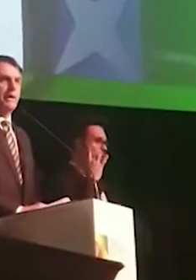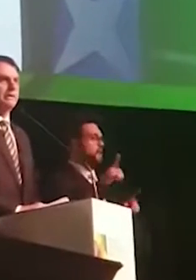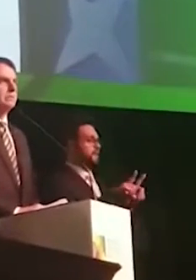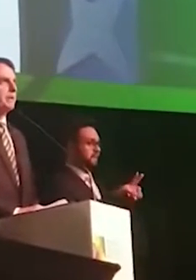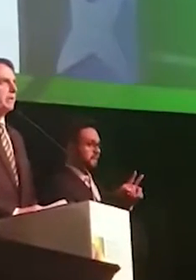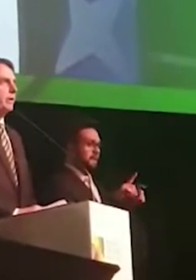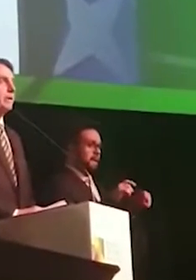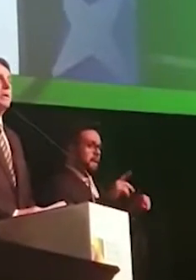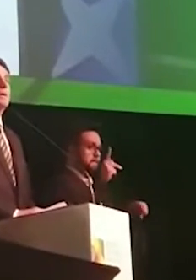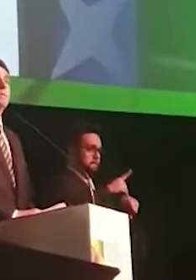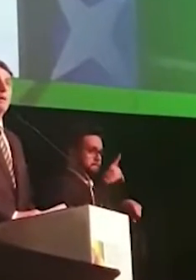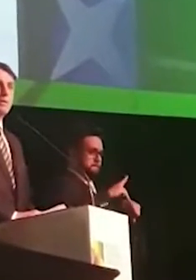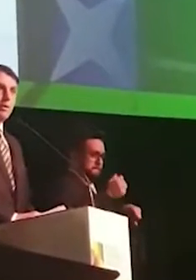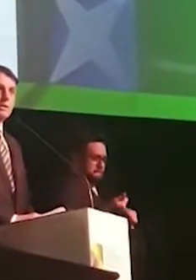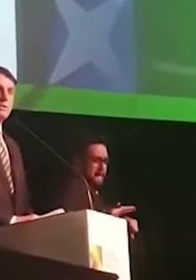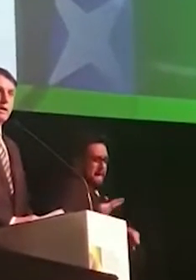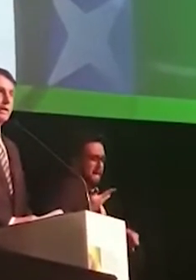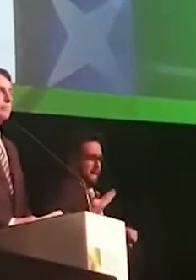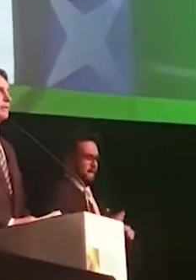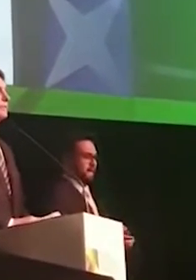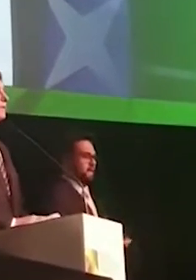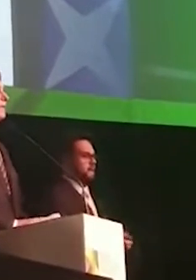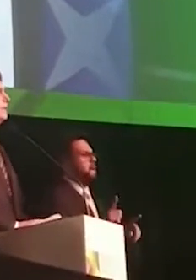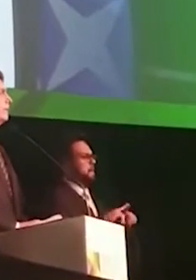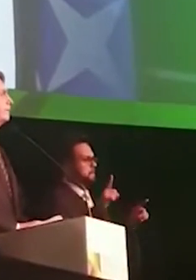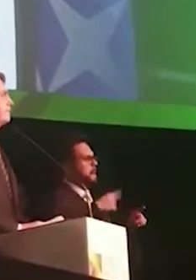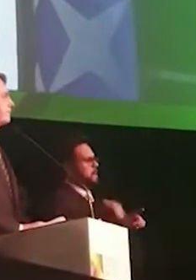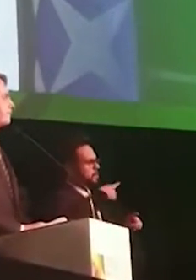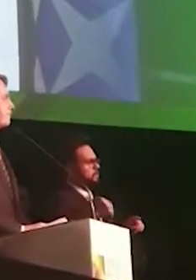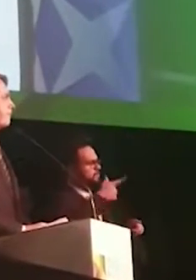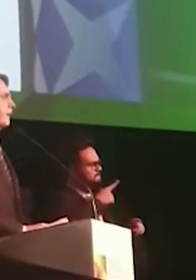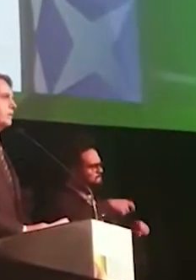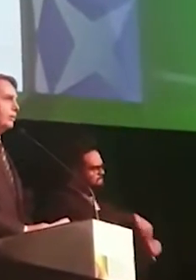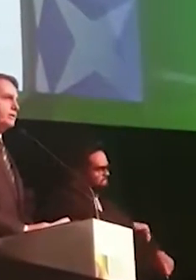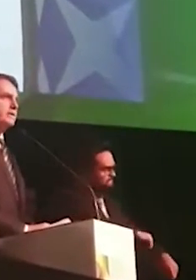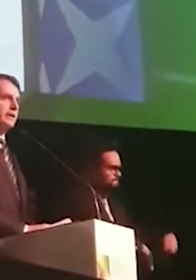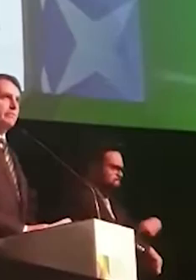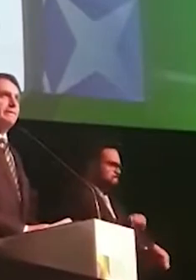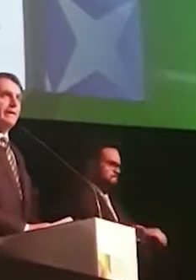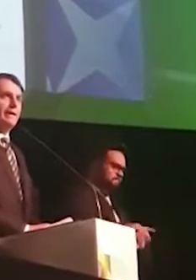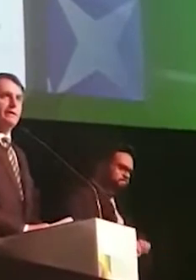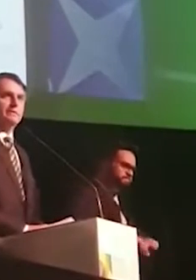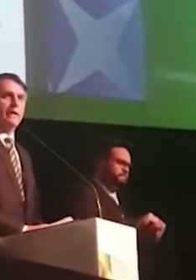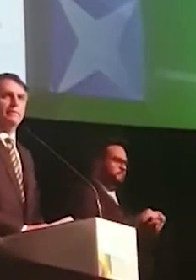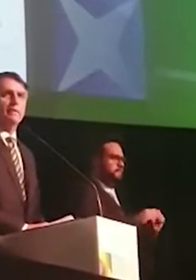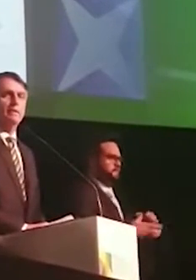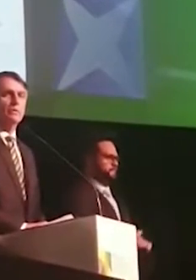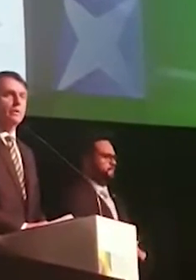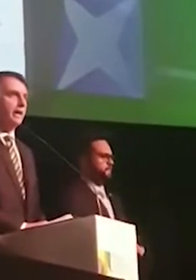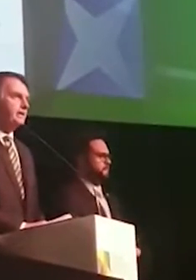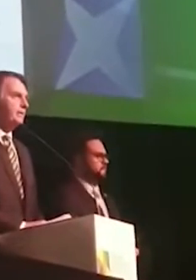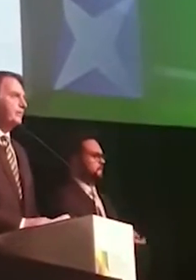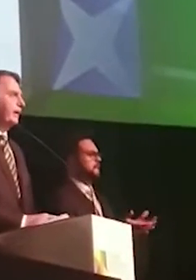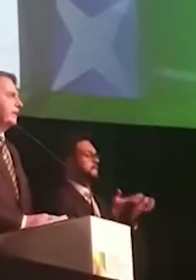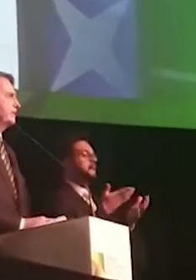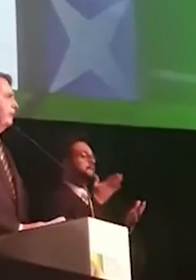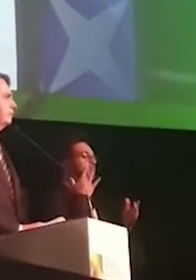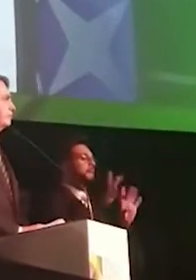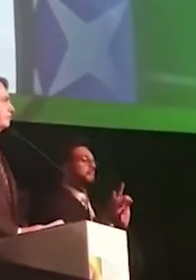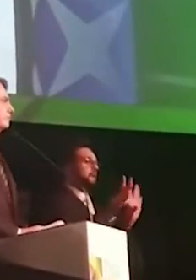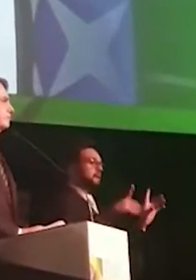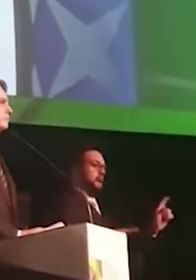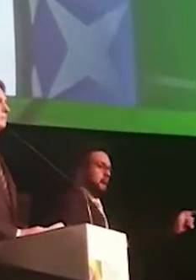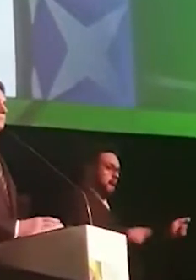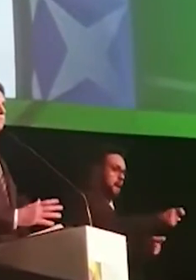quilos de pedras preciosas, mas nós chegaremos ao final da linha. Nós queremos legalizar o garimpo na